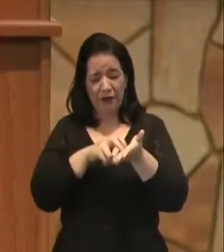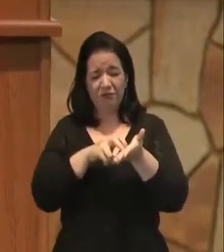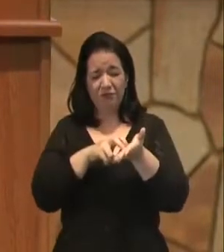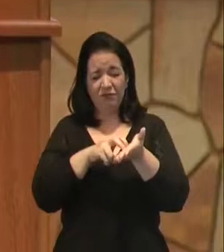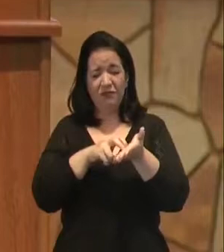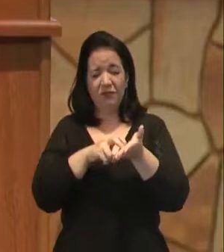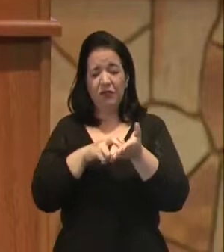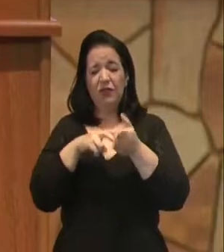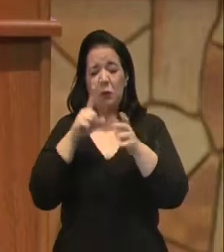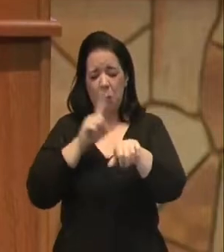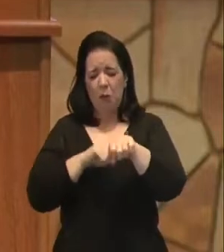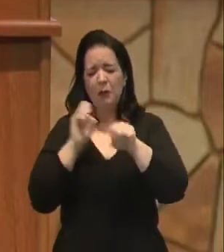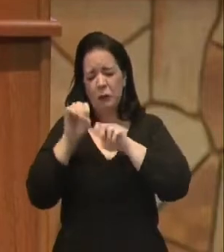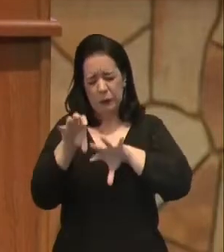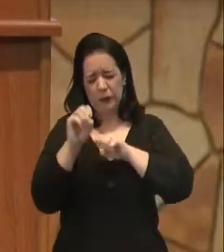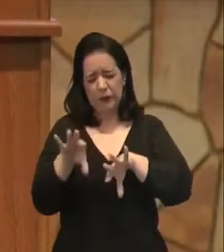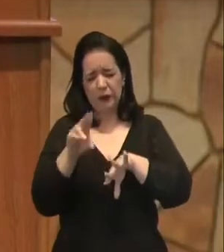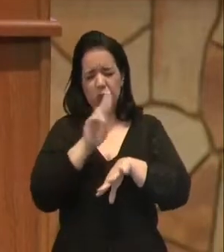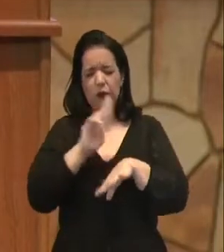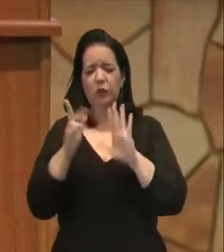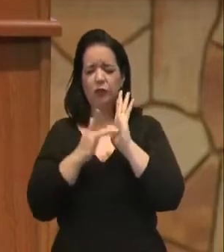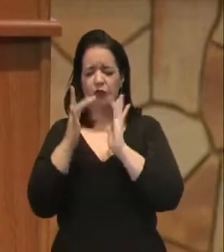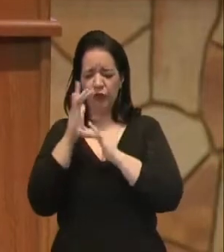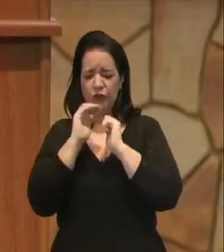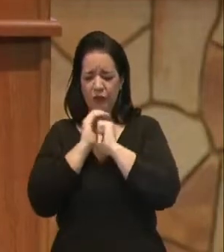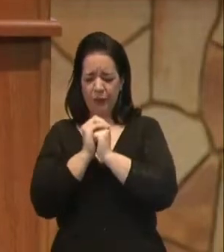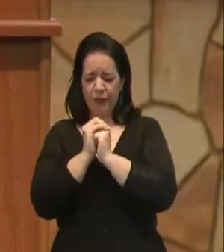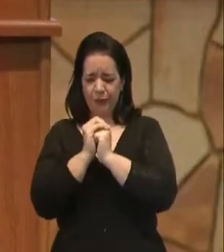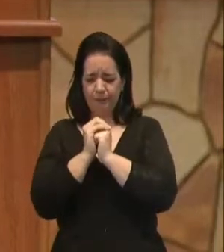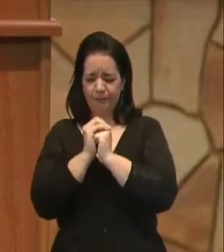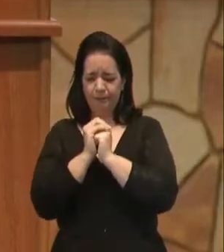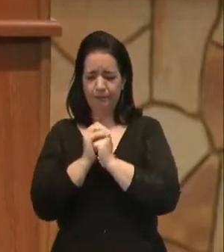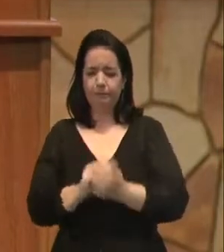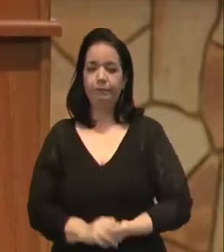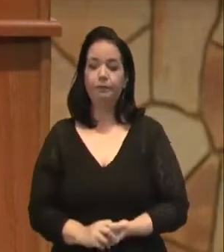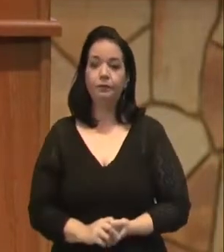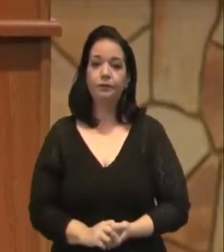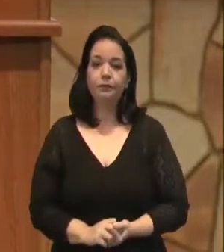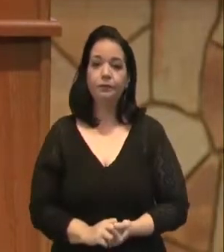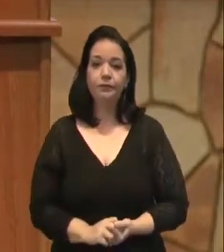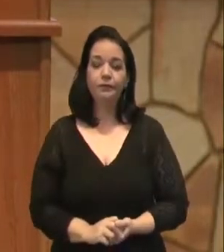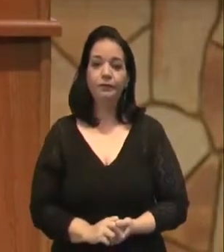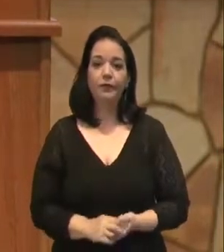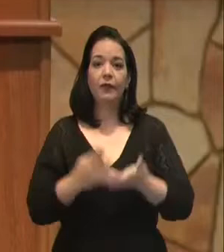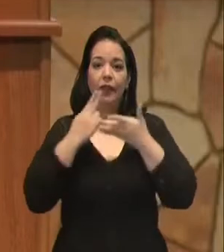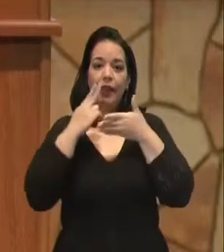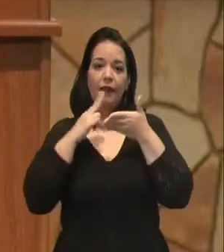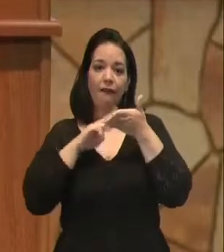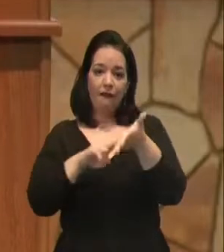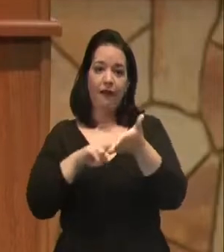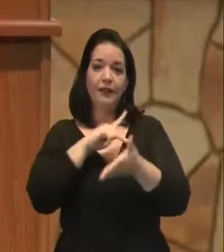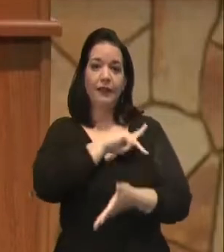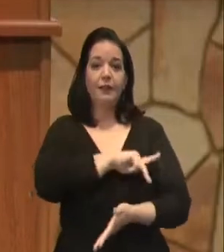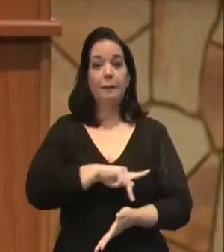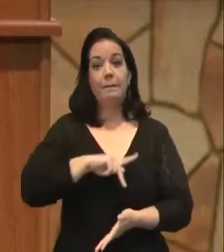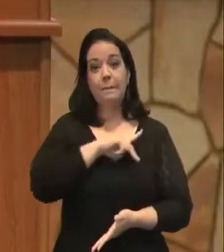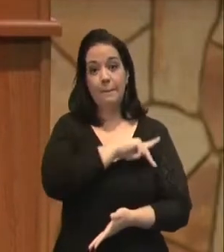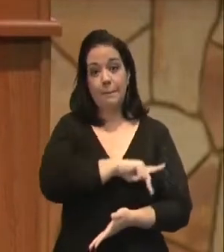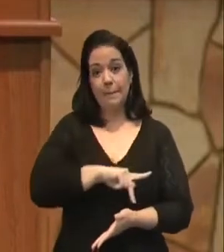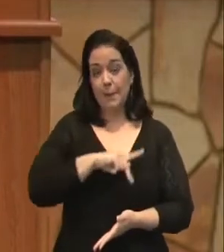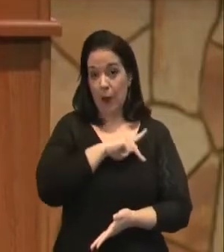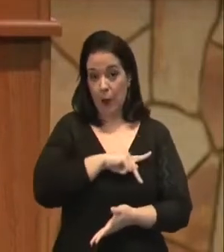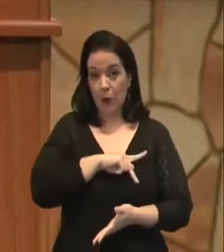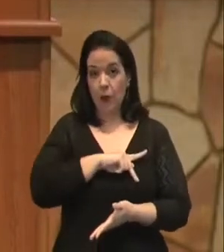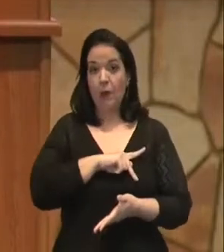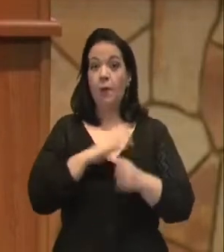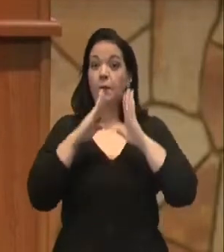de Jesus. Amém. A carta de Paulo aos Efésios pertence a um